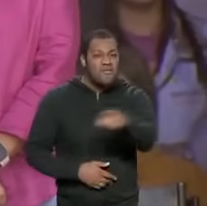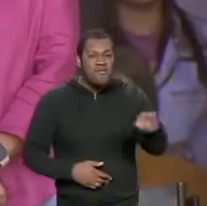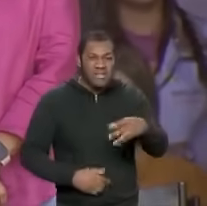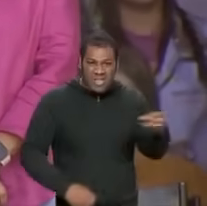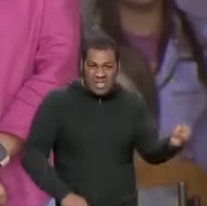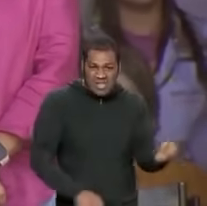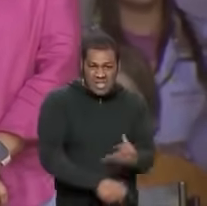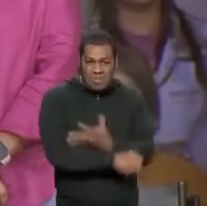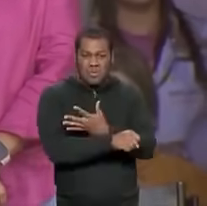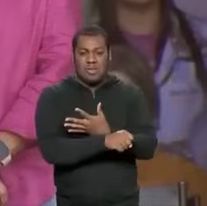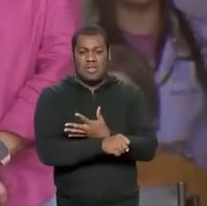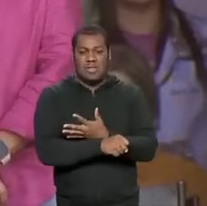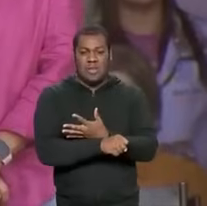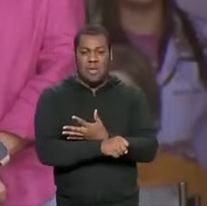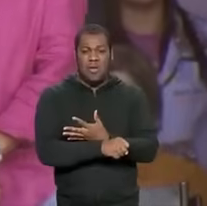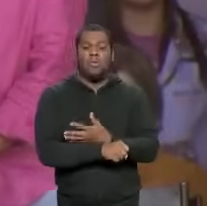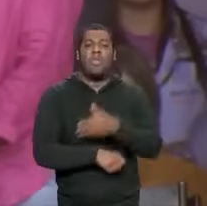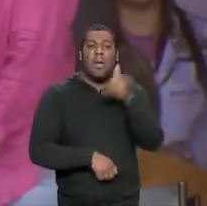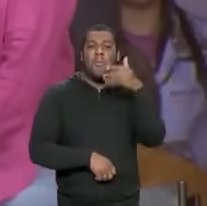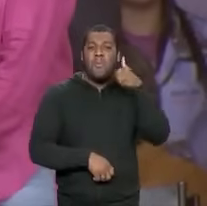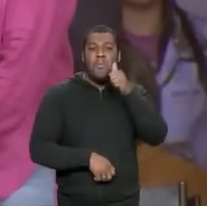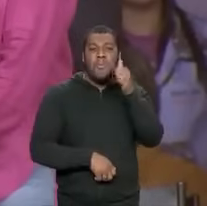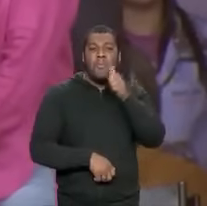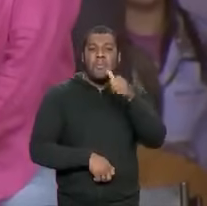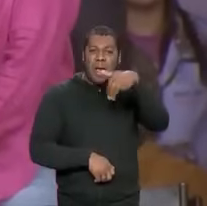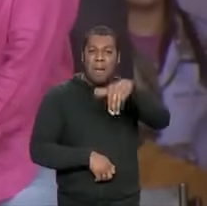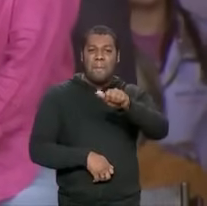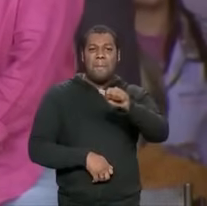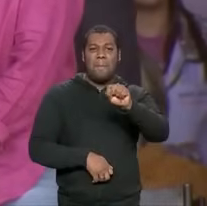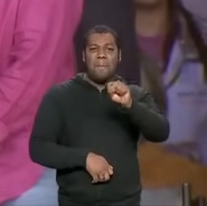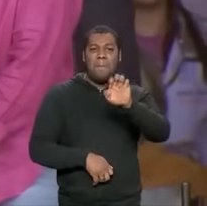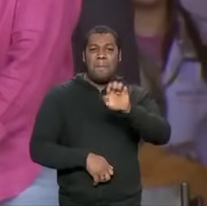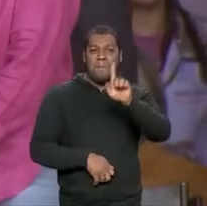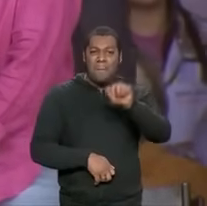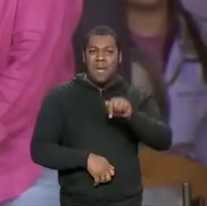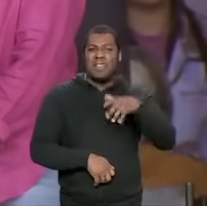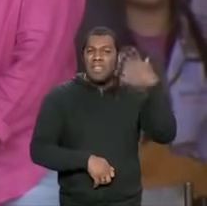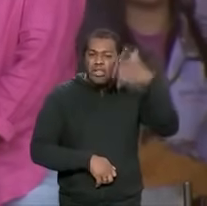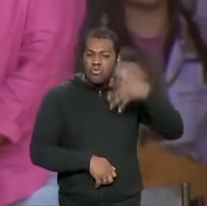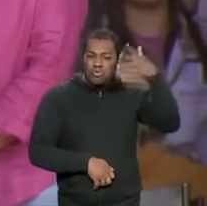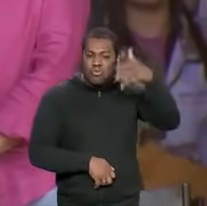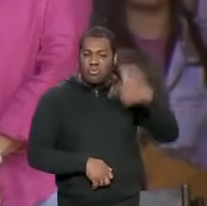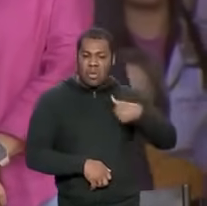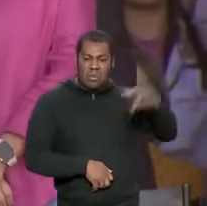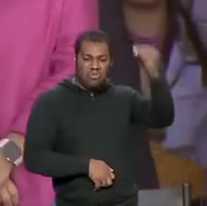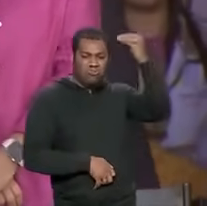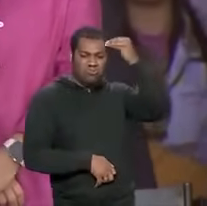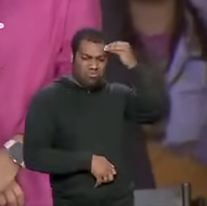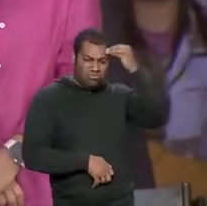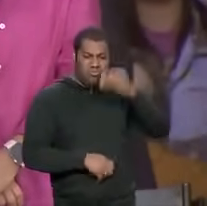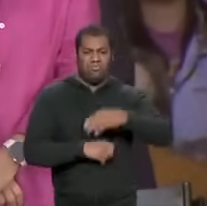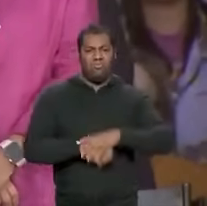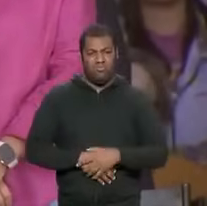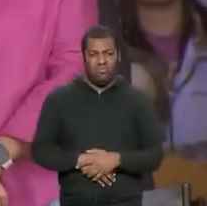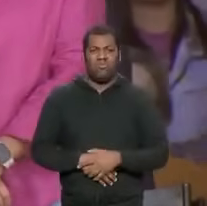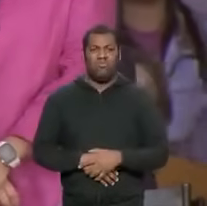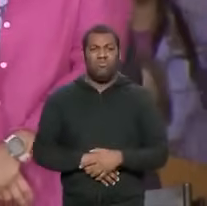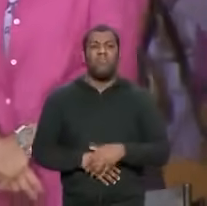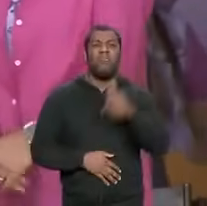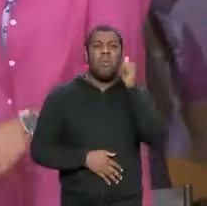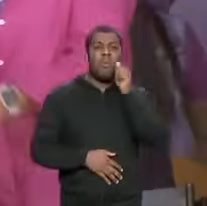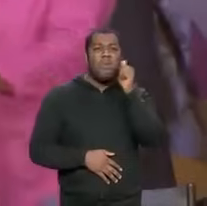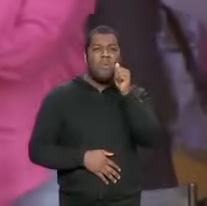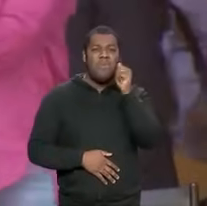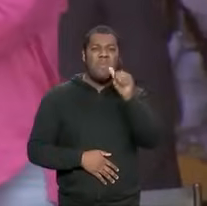das lágrimas da Maré aqui porque eu tenho certeza que ela sentiu aquilo que muito de vocês estão sentindo